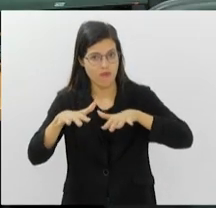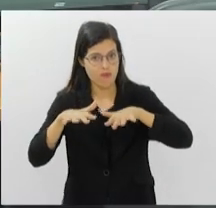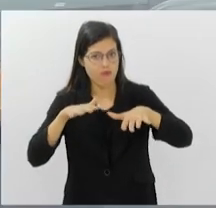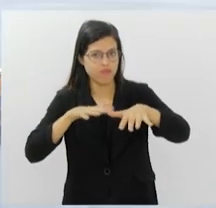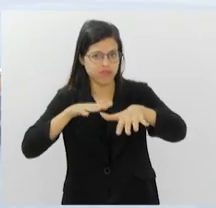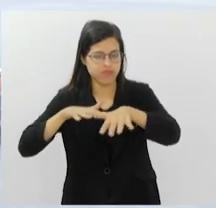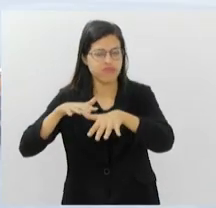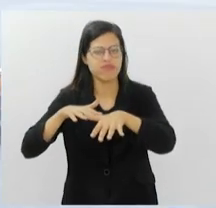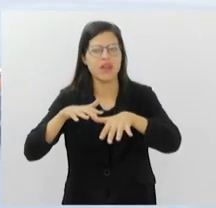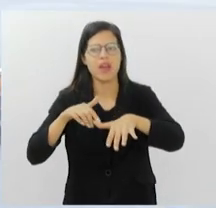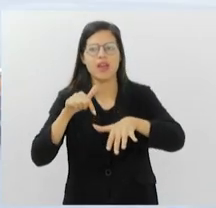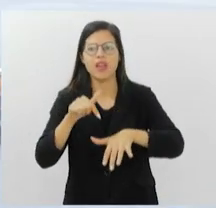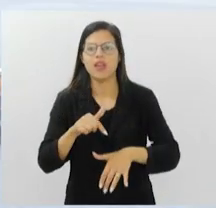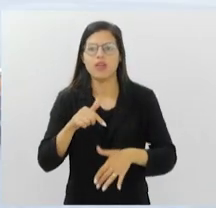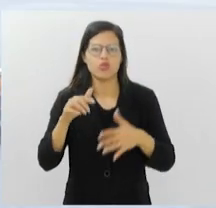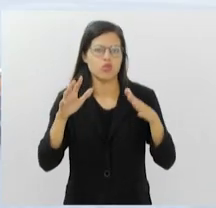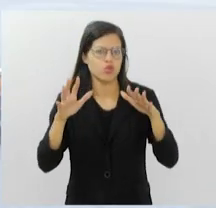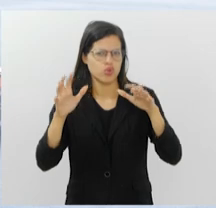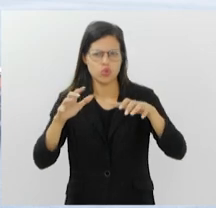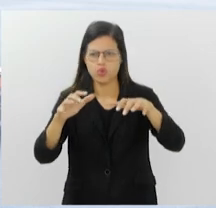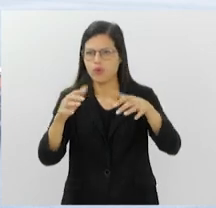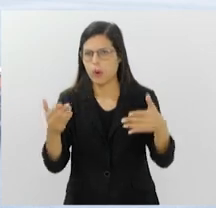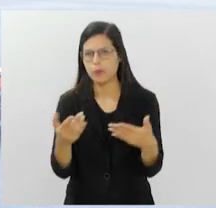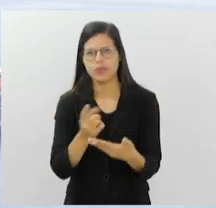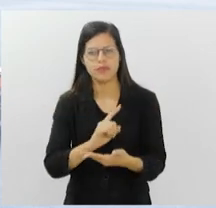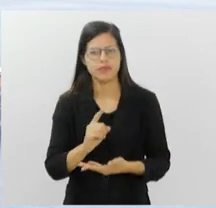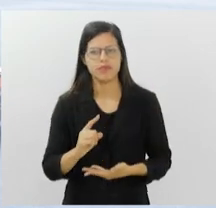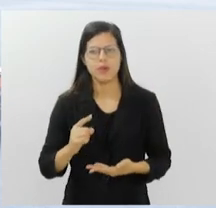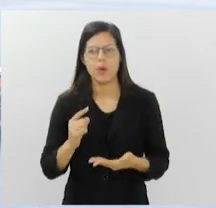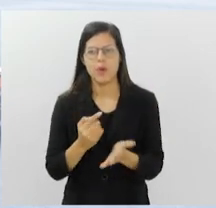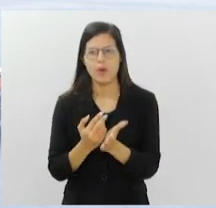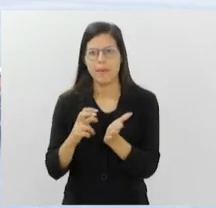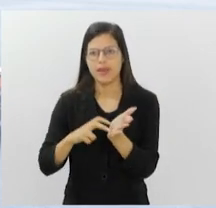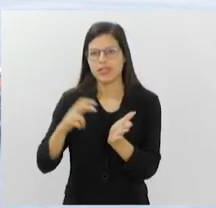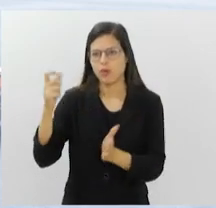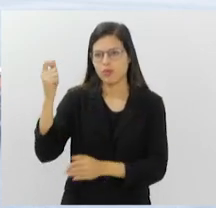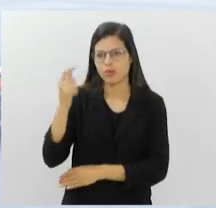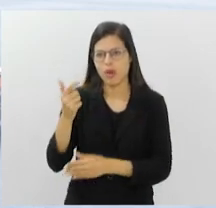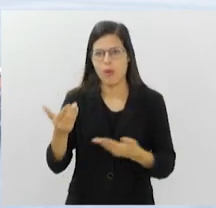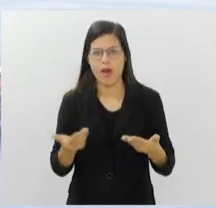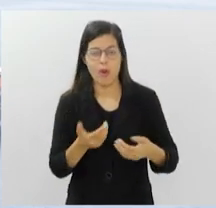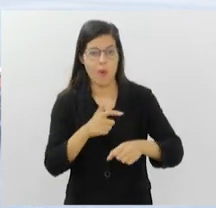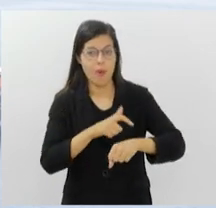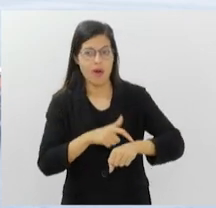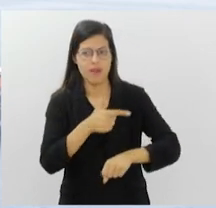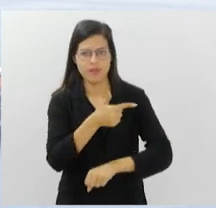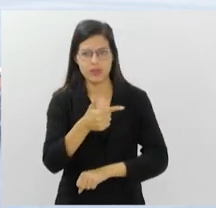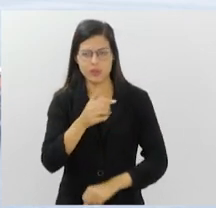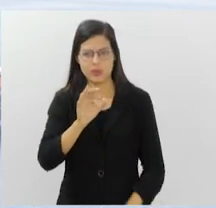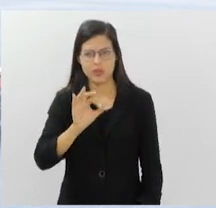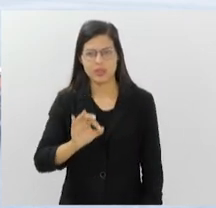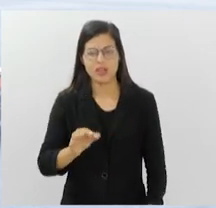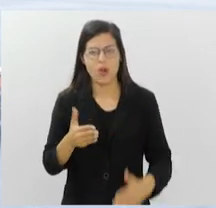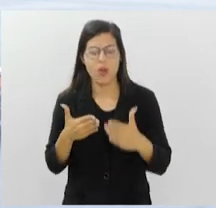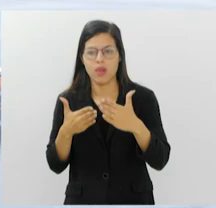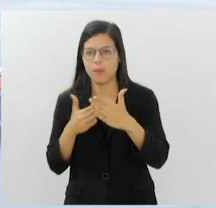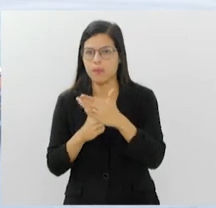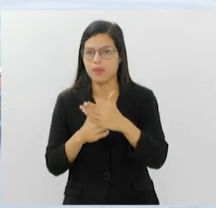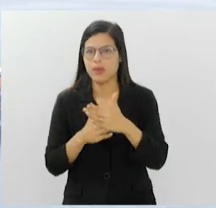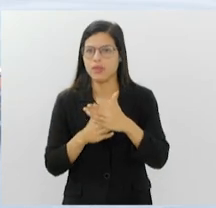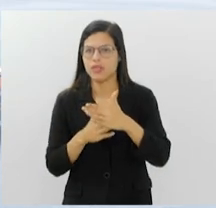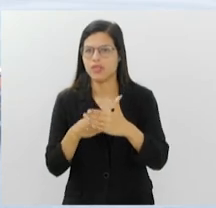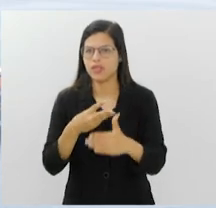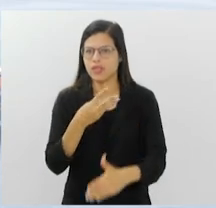previsão de chuva para hoje. O dia amanheceu com sol. Nesse momento faz 22 graus. A máxima prevista para hoje é